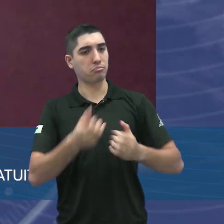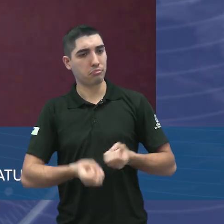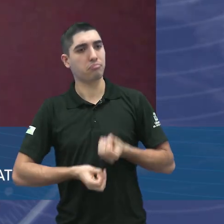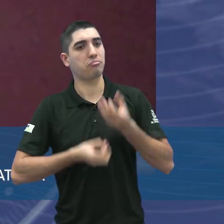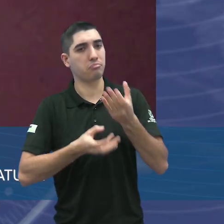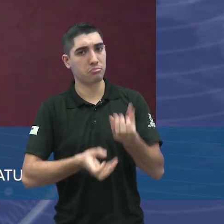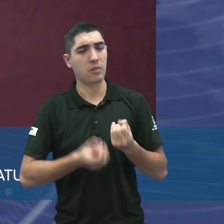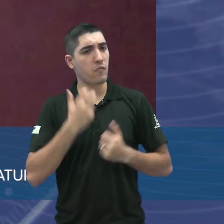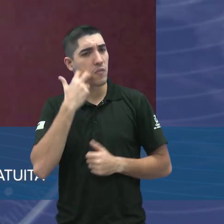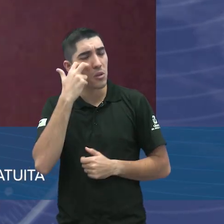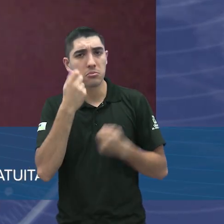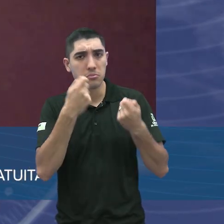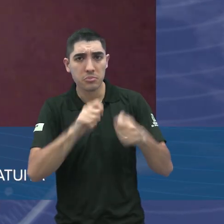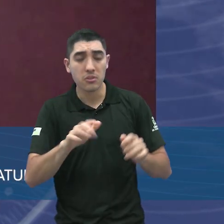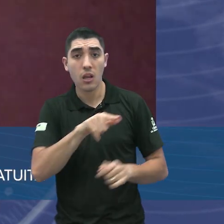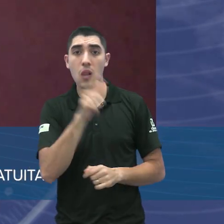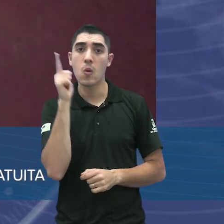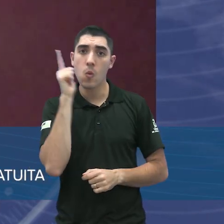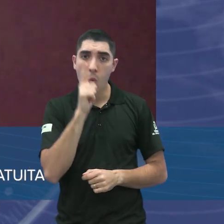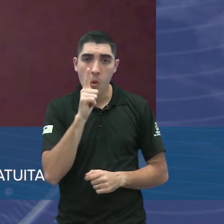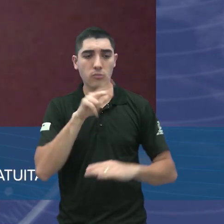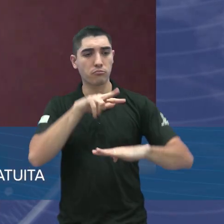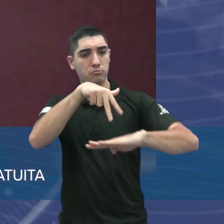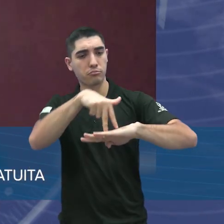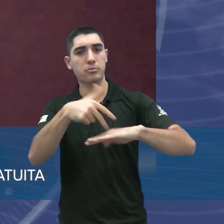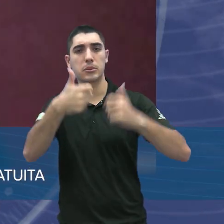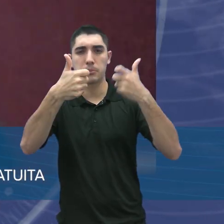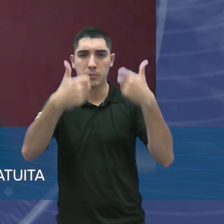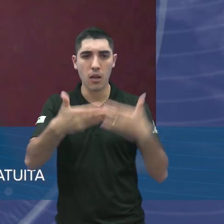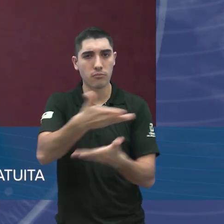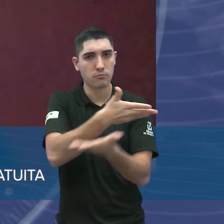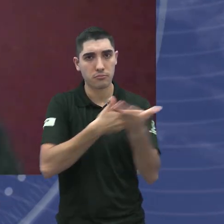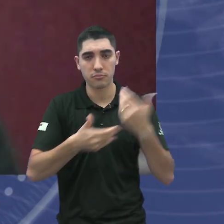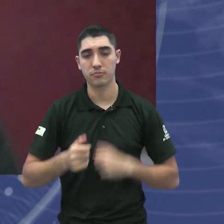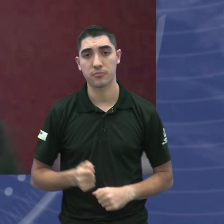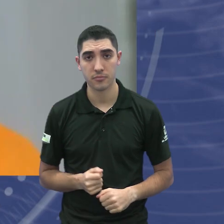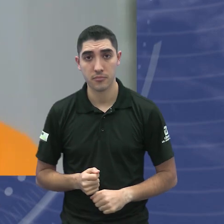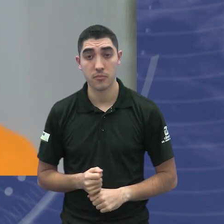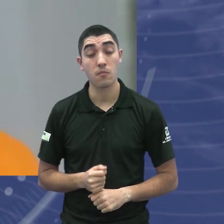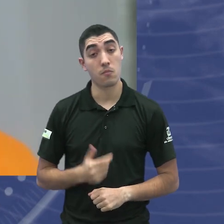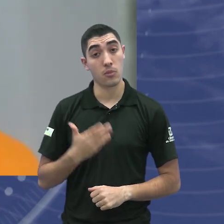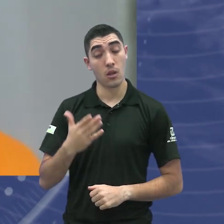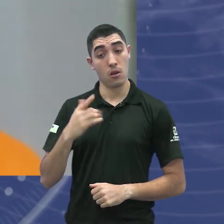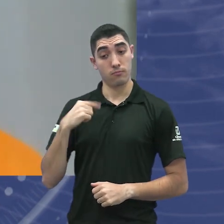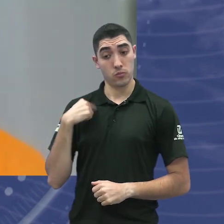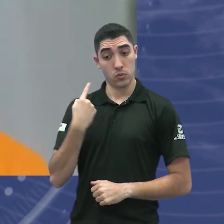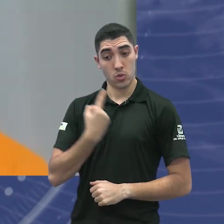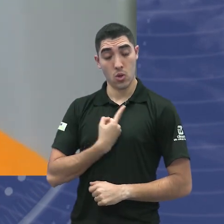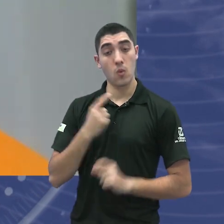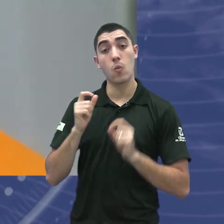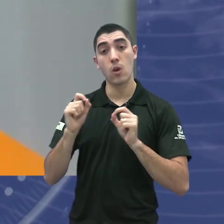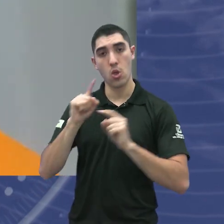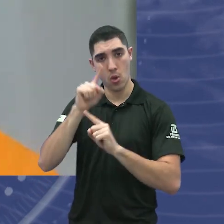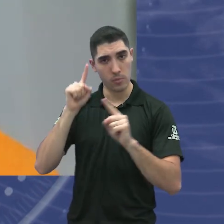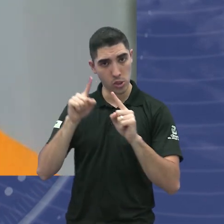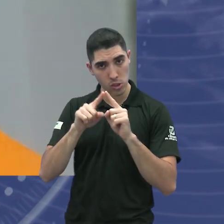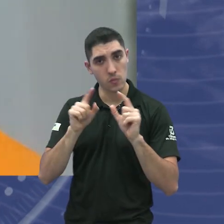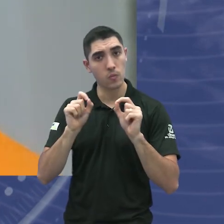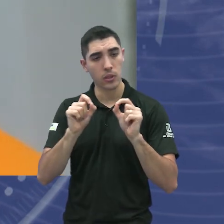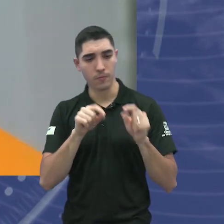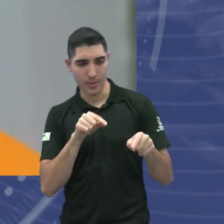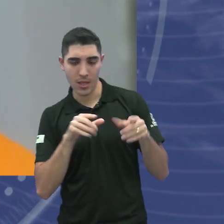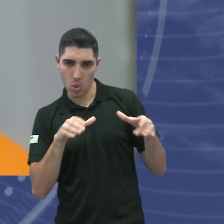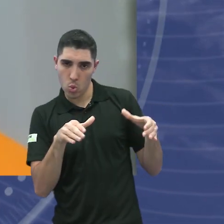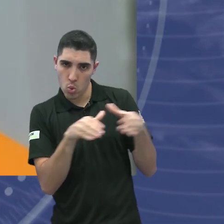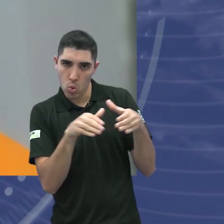é vergonhoso, aprendendo as palavras, né? O discurso do afeto eles não têm. E acho que o nosso papel é poder,